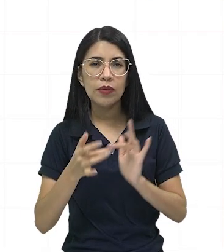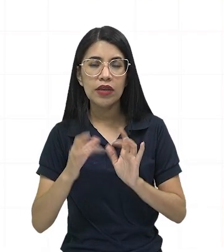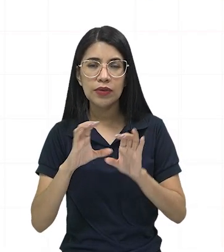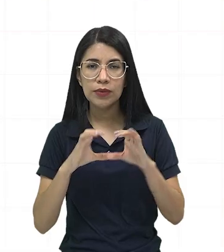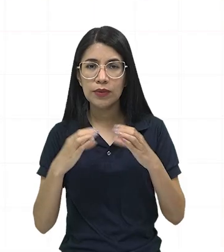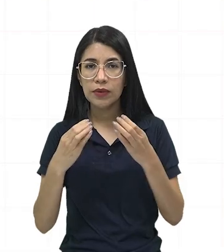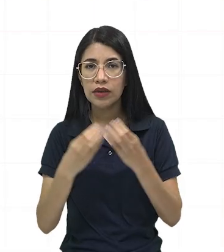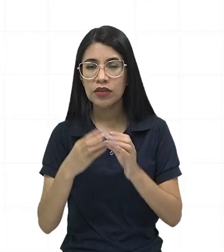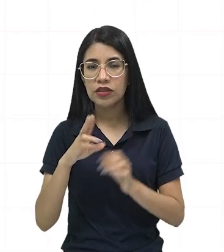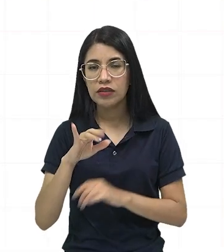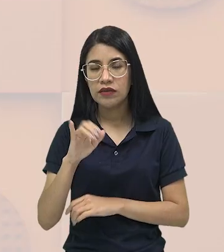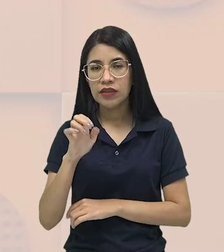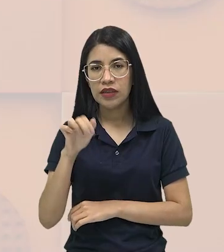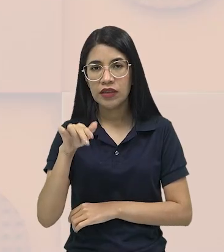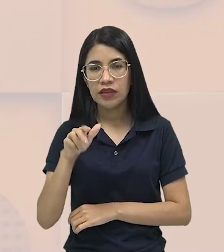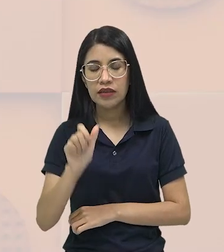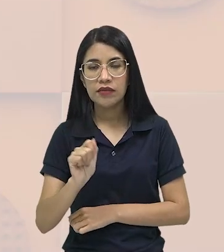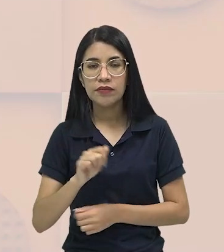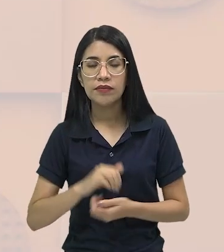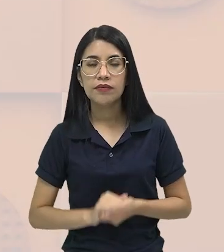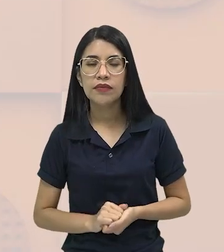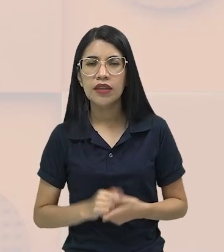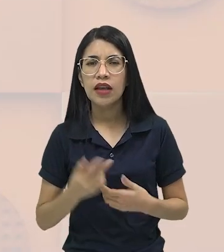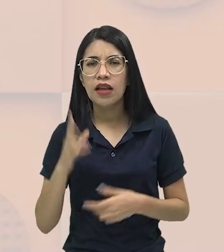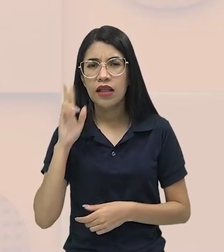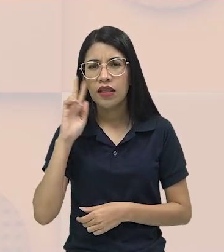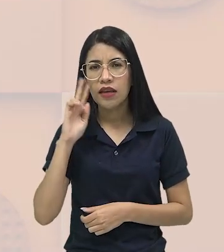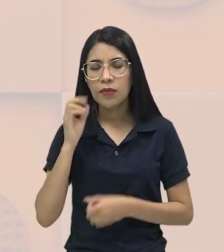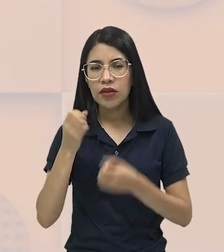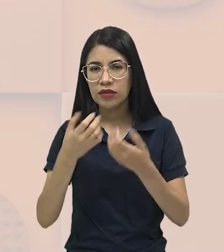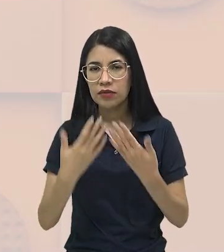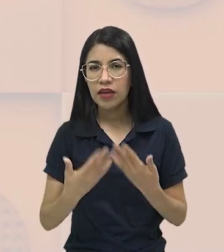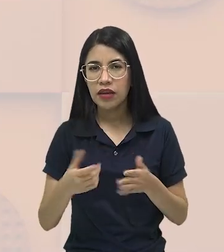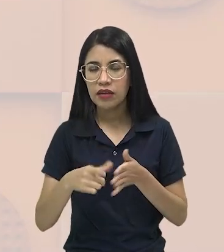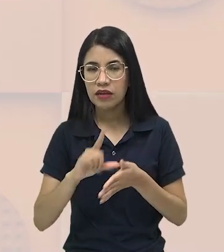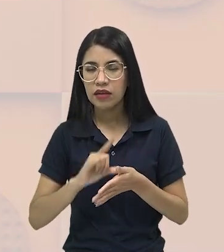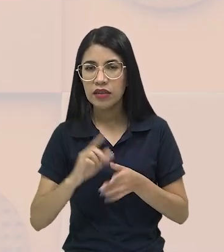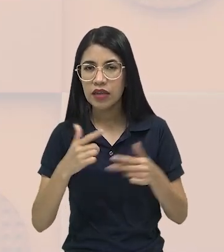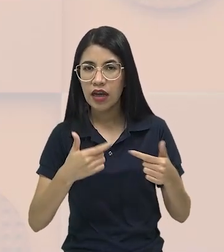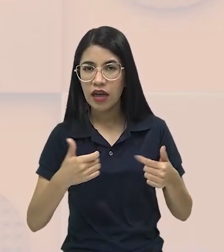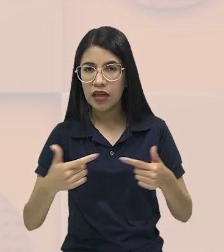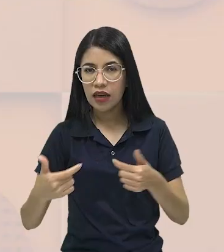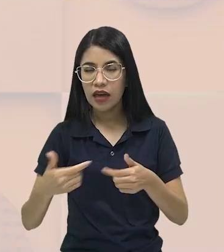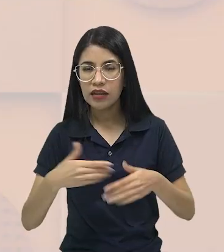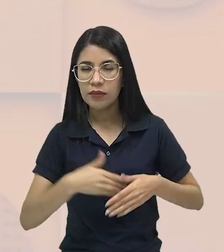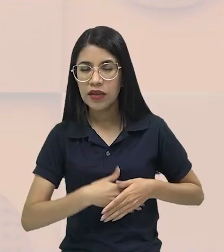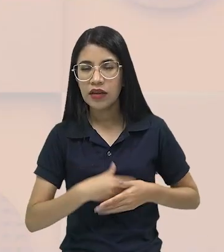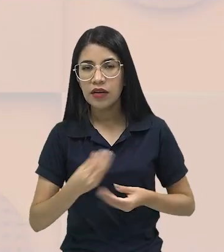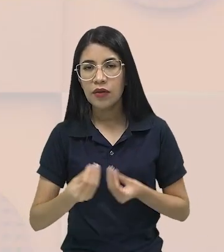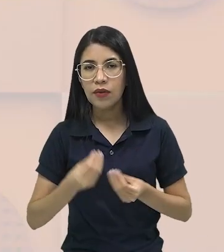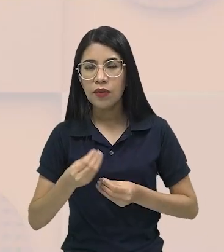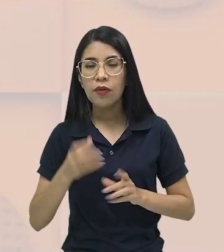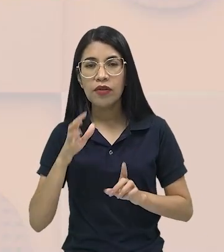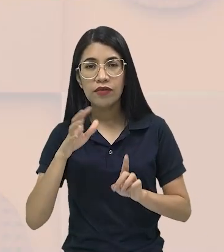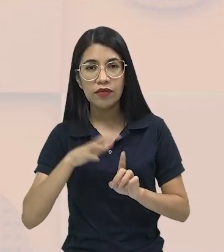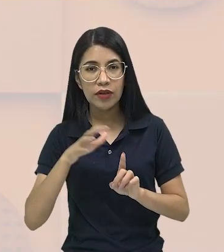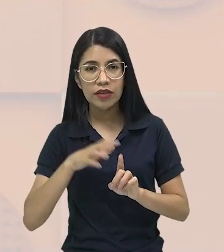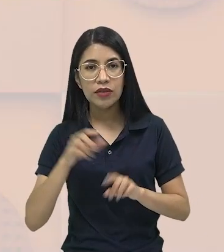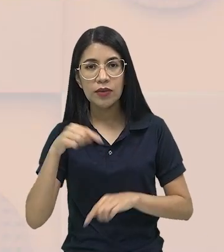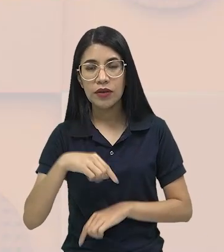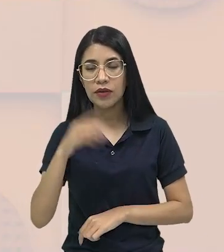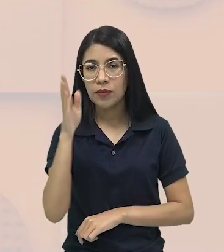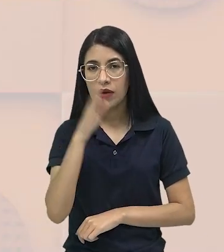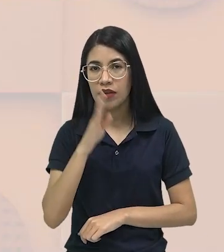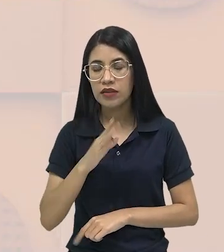do Congresso de Viena. Lembra que a gente já falou das guerras napoleônicas e de como isso afetou, né, o nosso país,